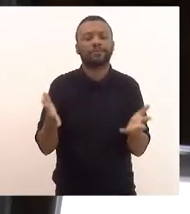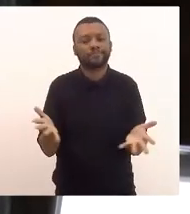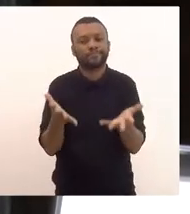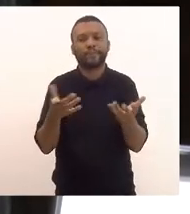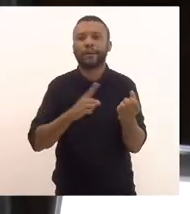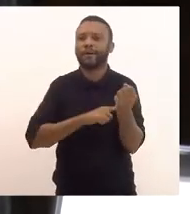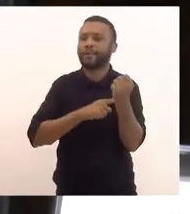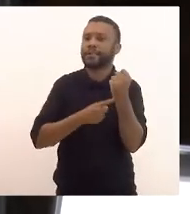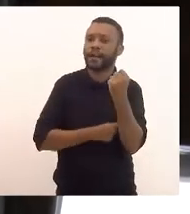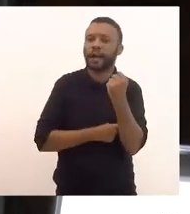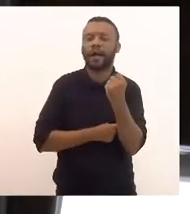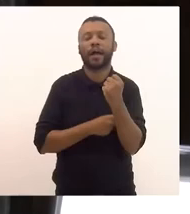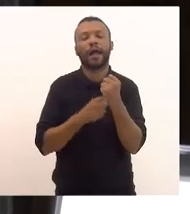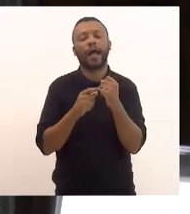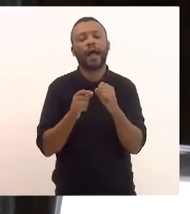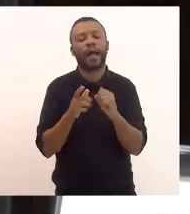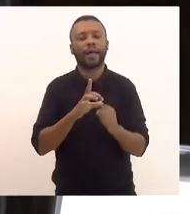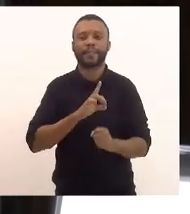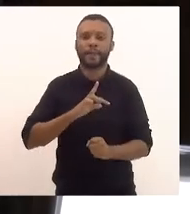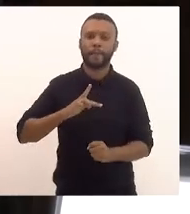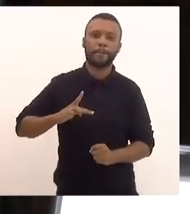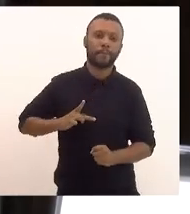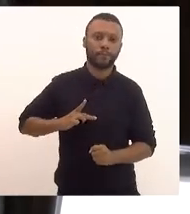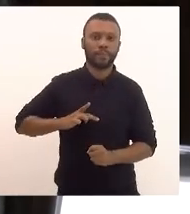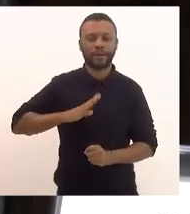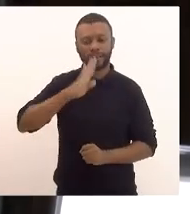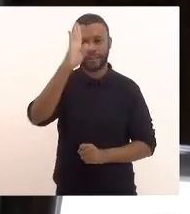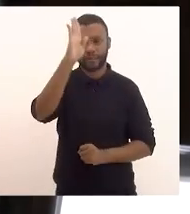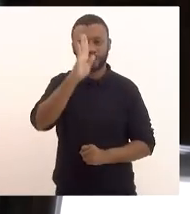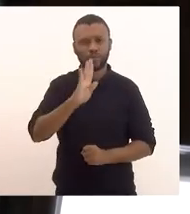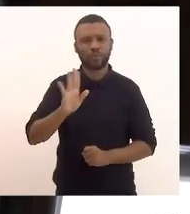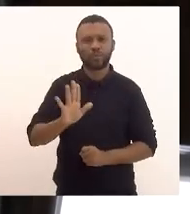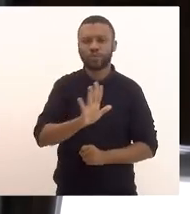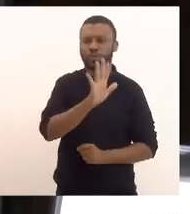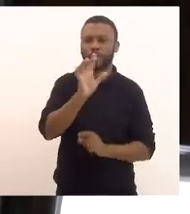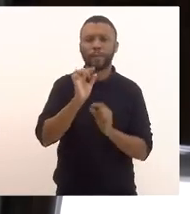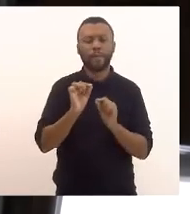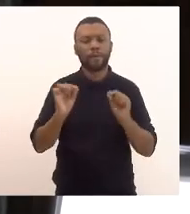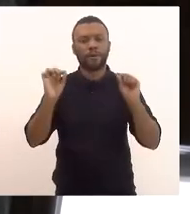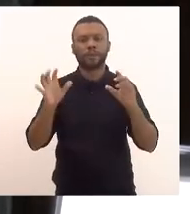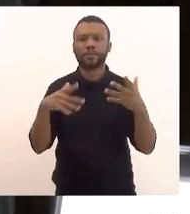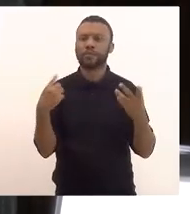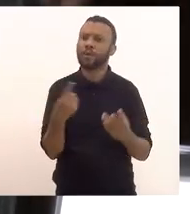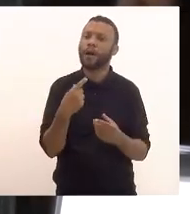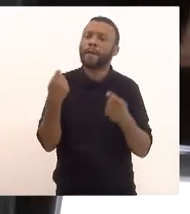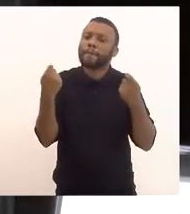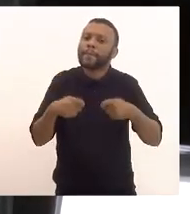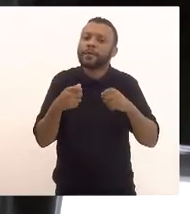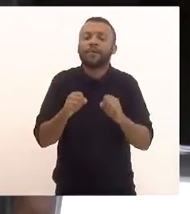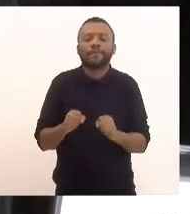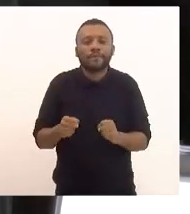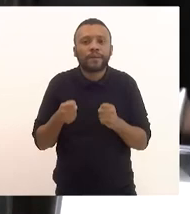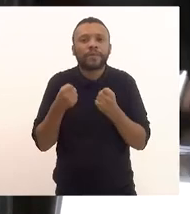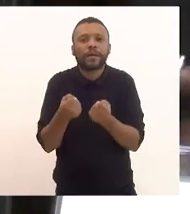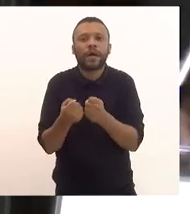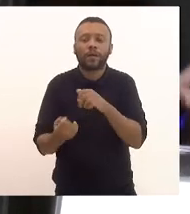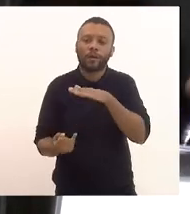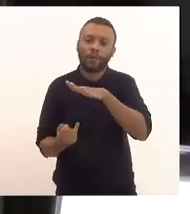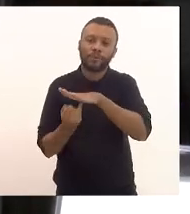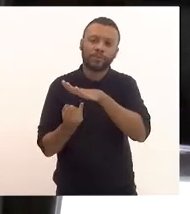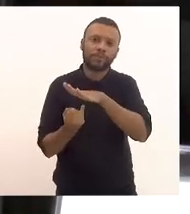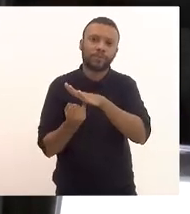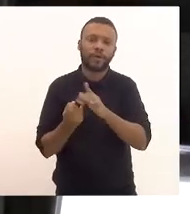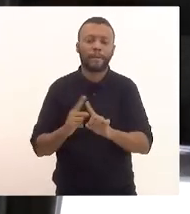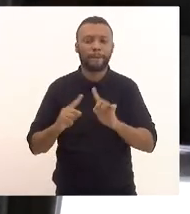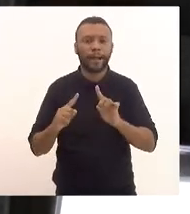fortalecer e sensoriais públicas do Brasil Tom precisamos fortalecer lá não só como instituição